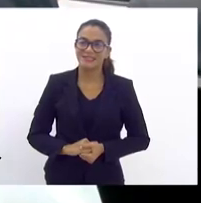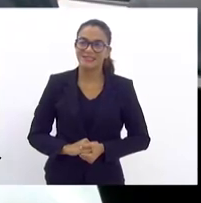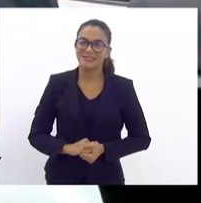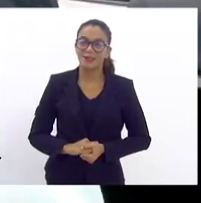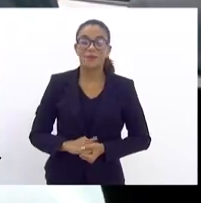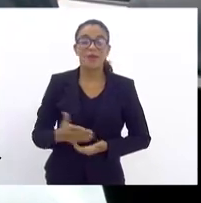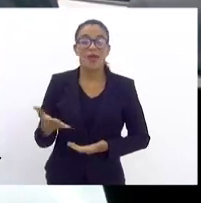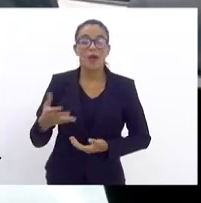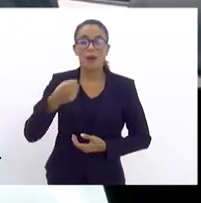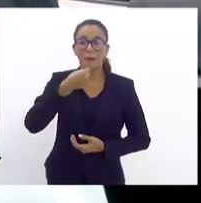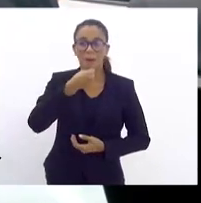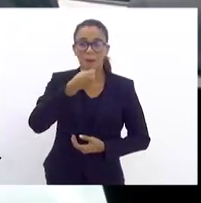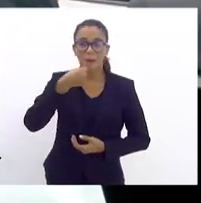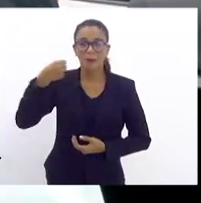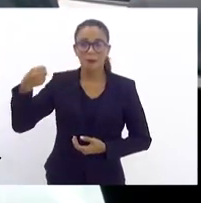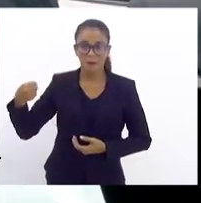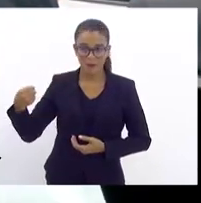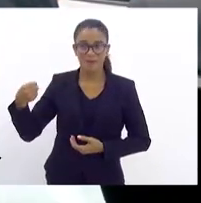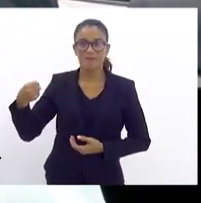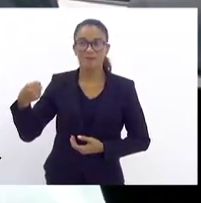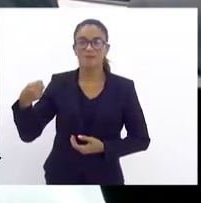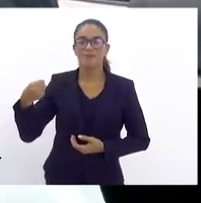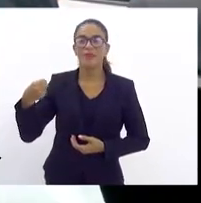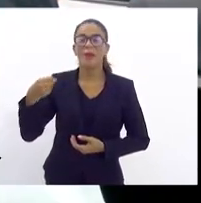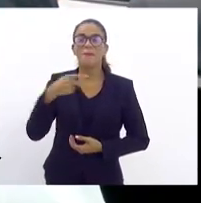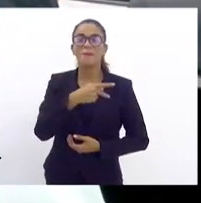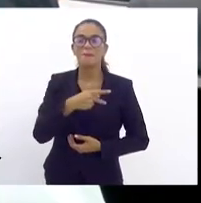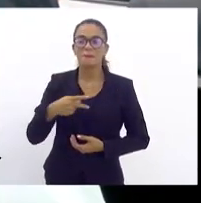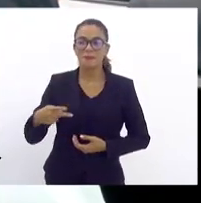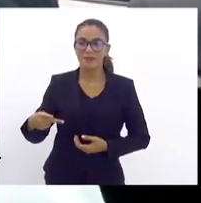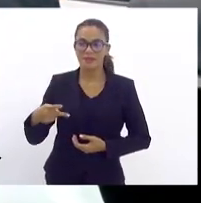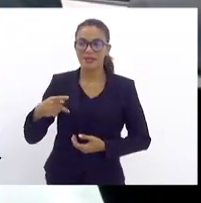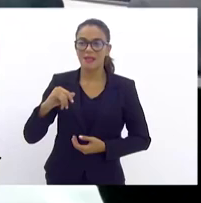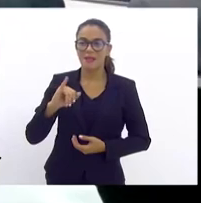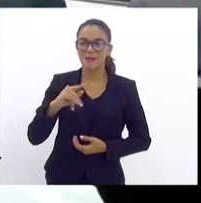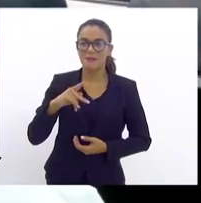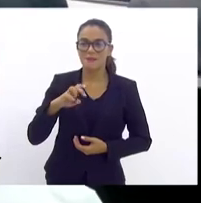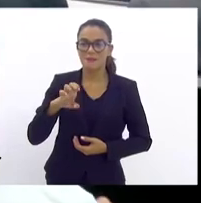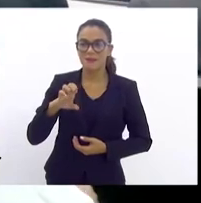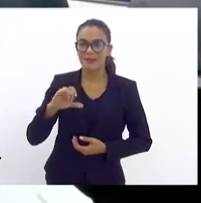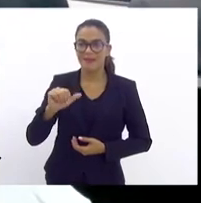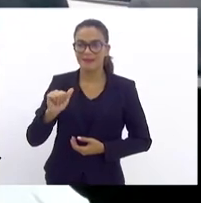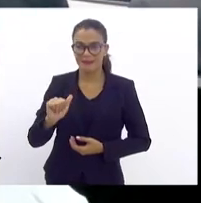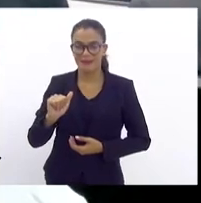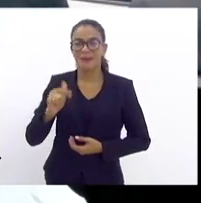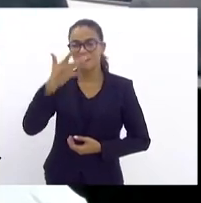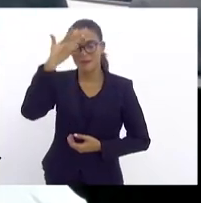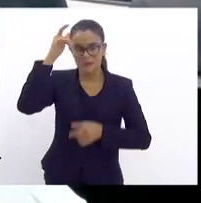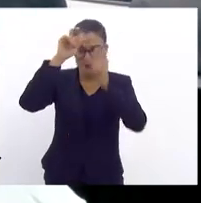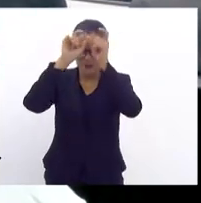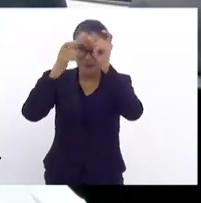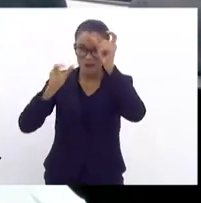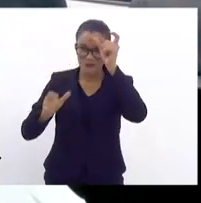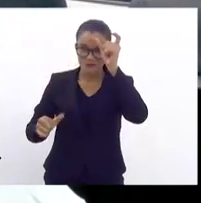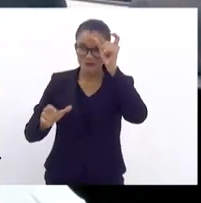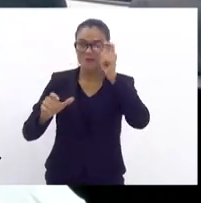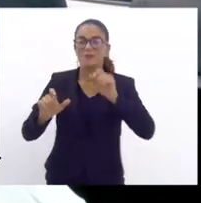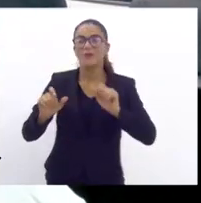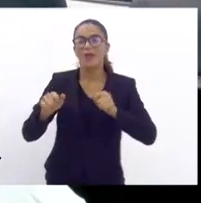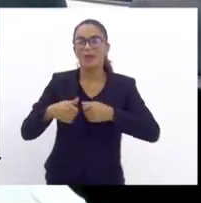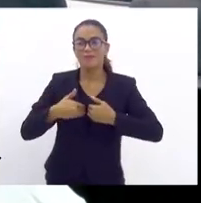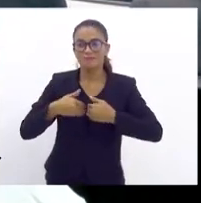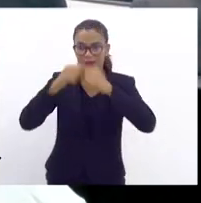Eu queria passar a palavra agora a doutora Gabriela Benevides presidente da ateia associação de pessoas no transtorno do espectro autista por